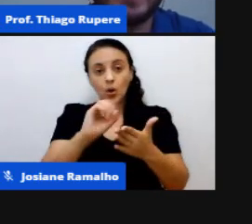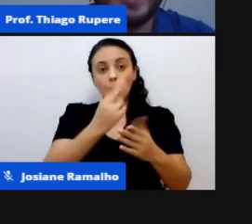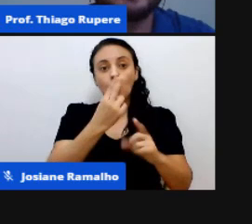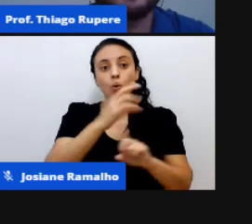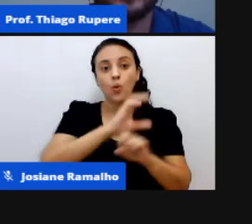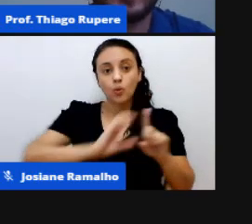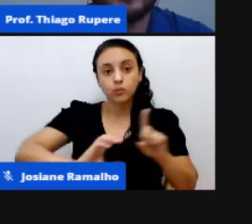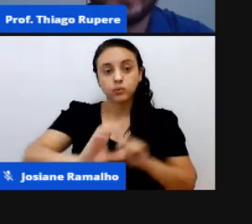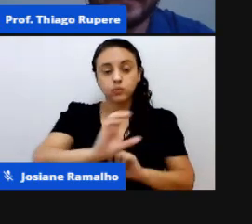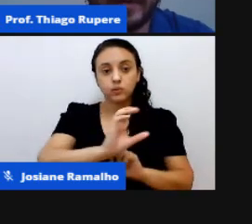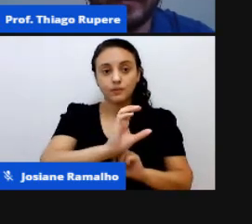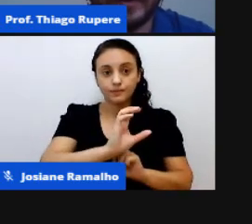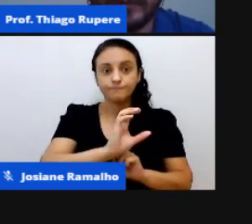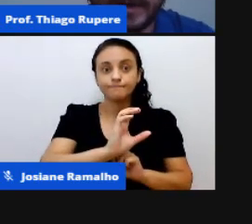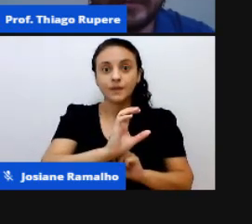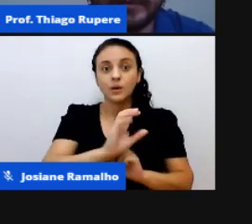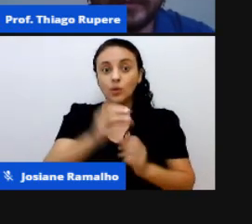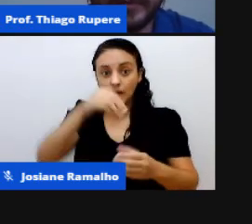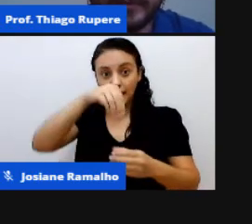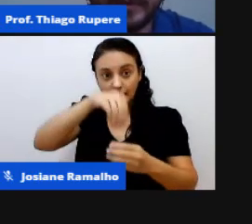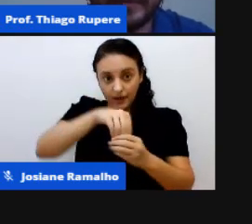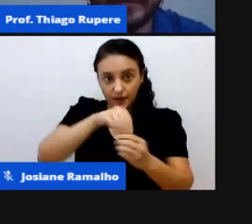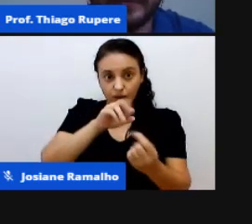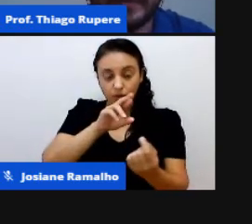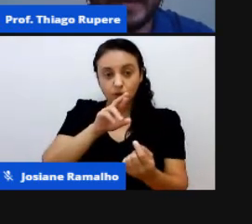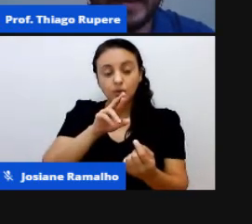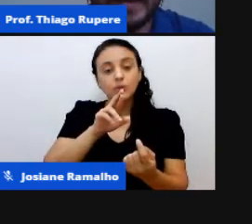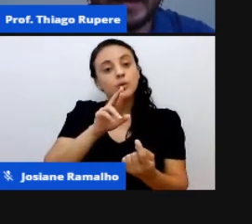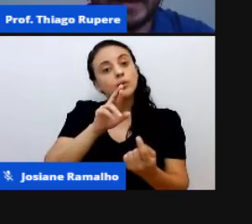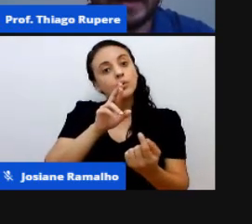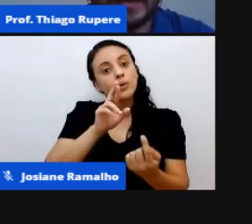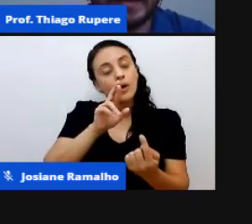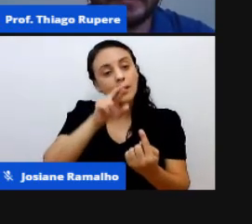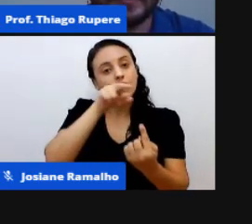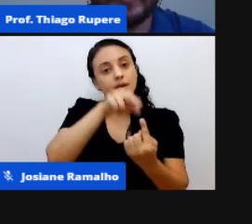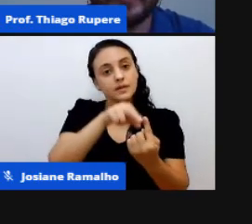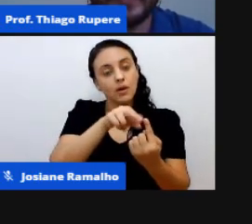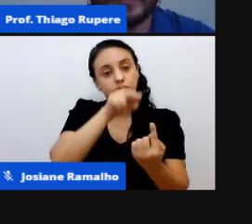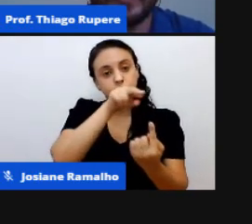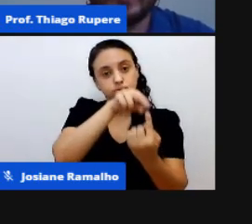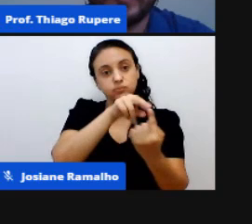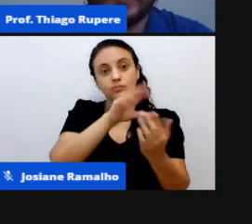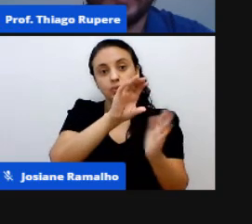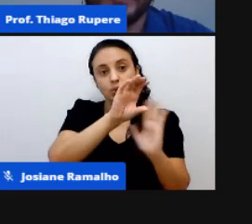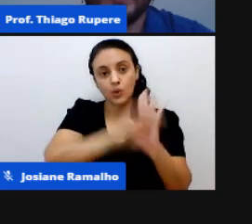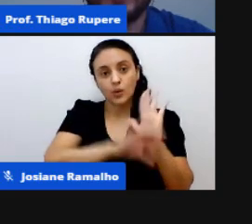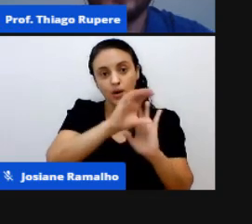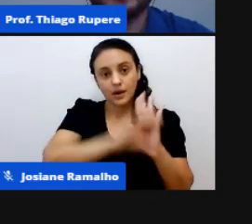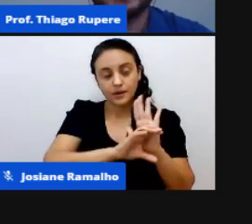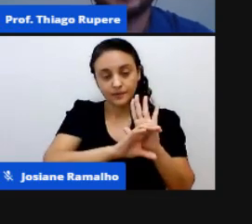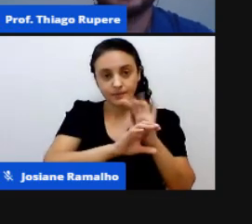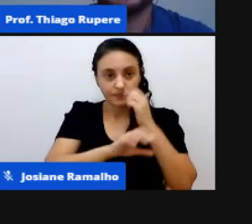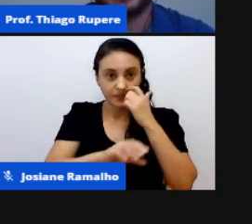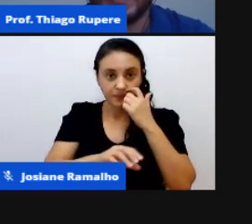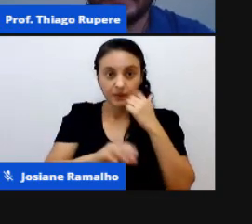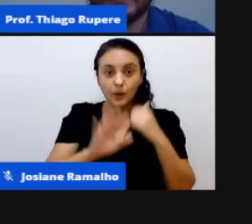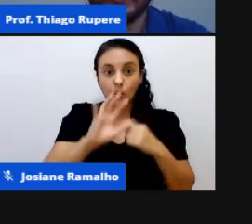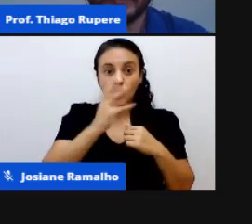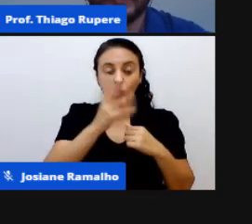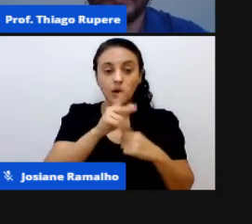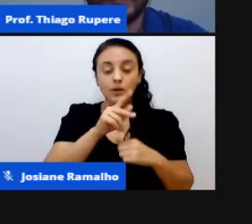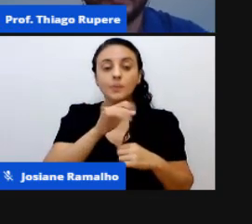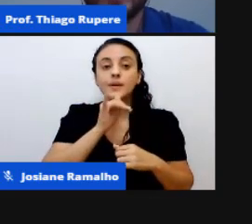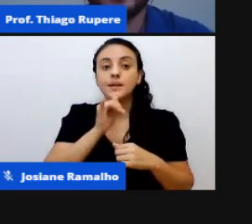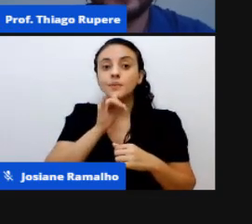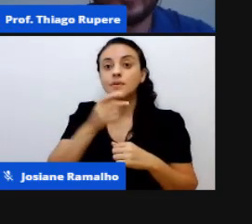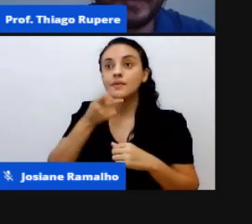uma habilidade do referencial curricular de língua portuguesa, pessoal. Então, quando você fala, por exemplo, de enquetes,